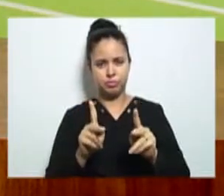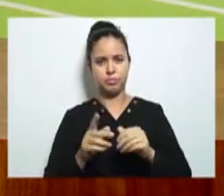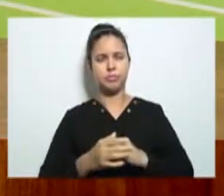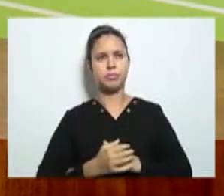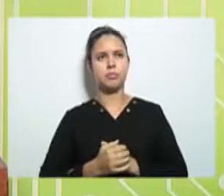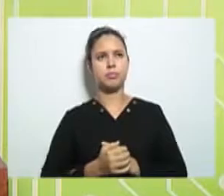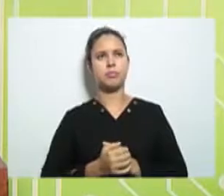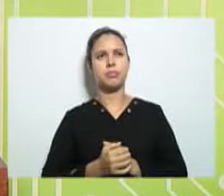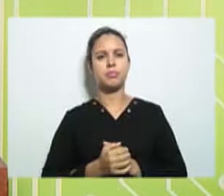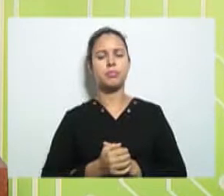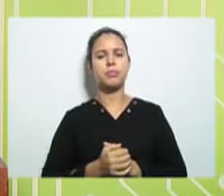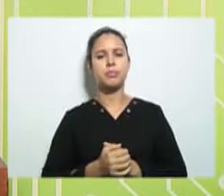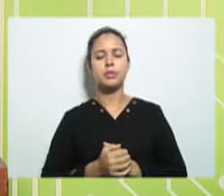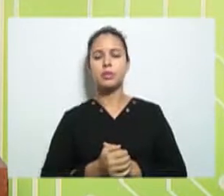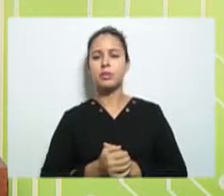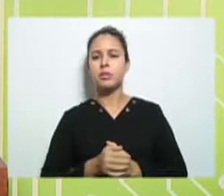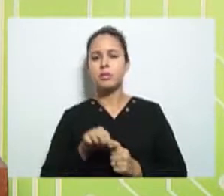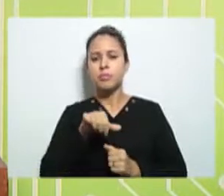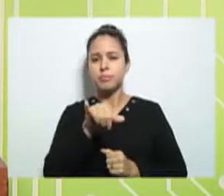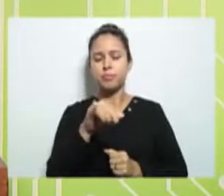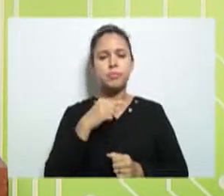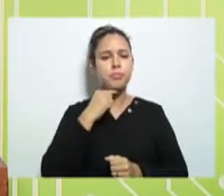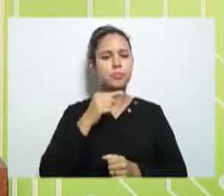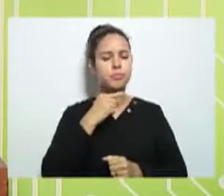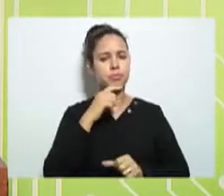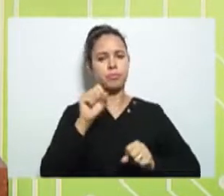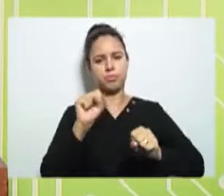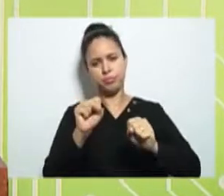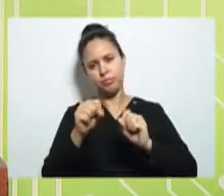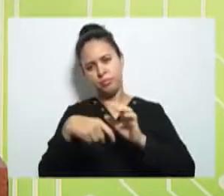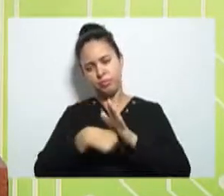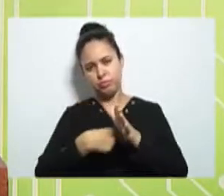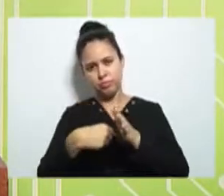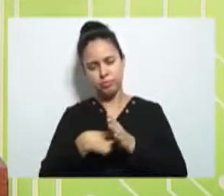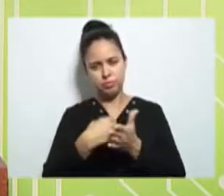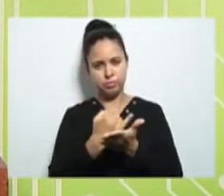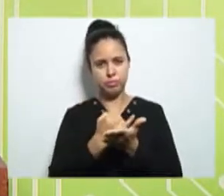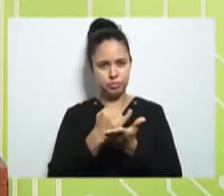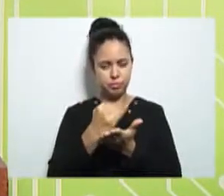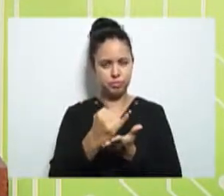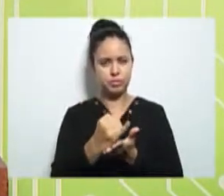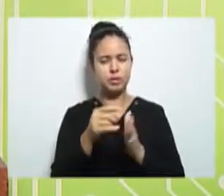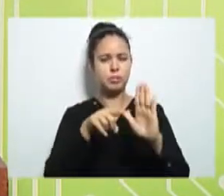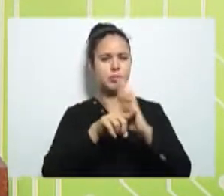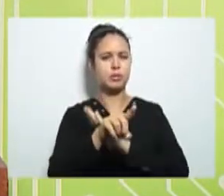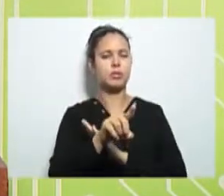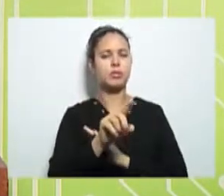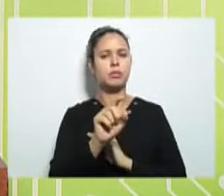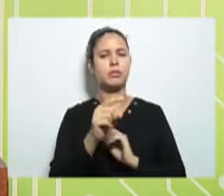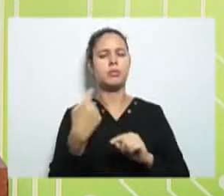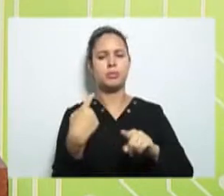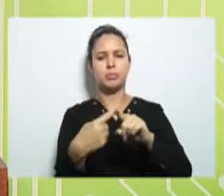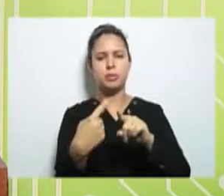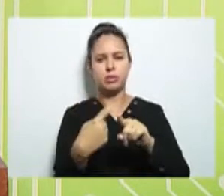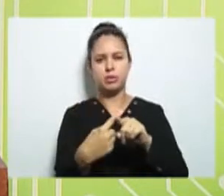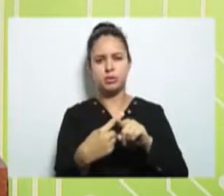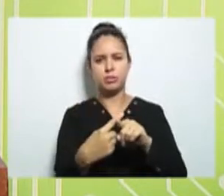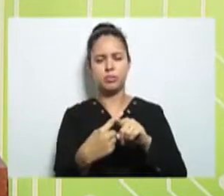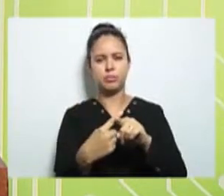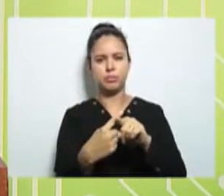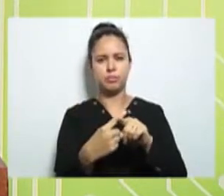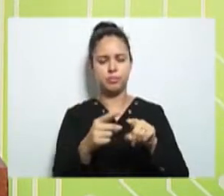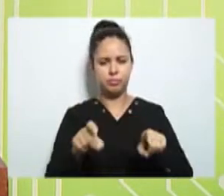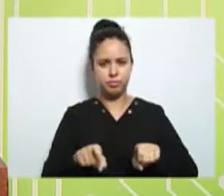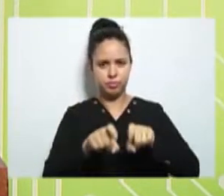então. Não deixem, tá? Não deixem dúvida nenhuma, tá, gente? E aí eu vou iniciar com uma pequena pergunta, né? Assim, por que de informática? Nesse curso